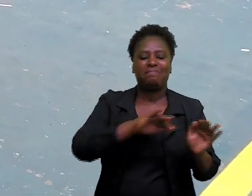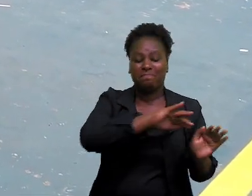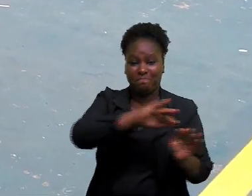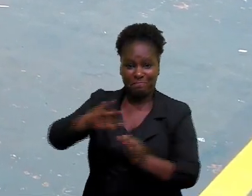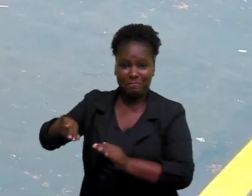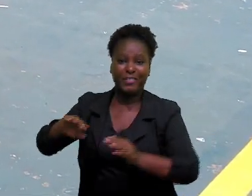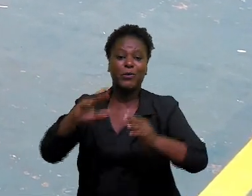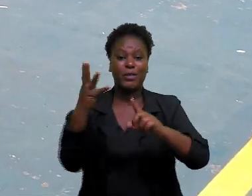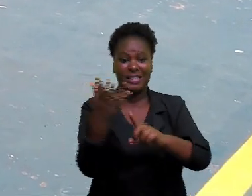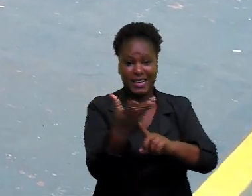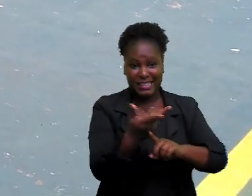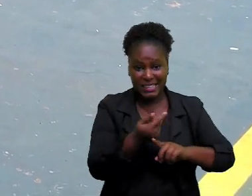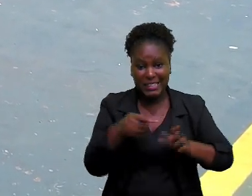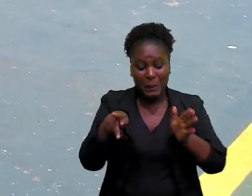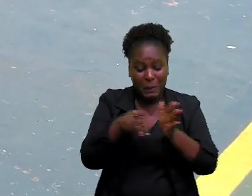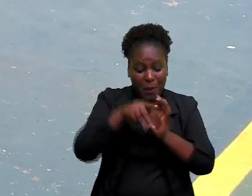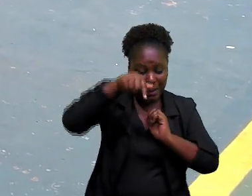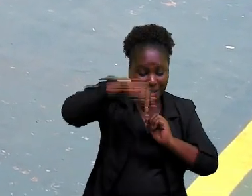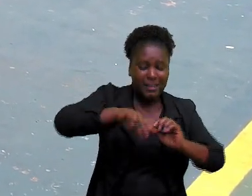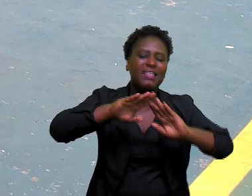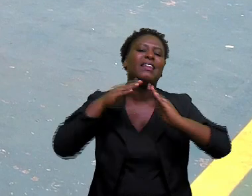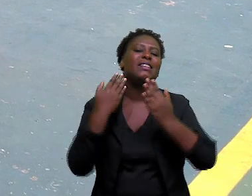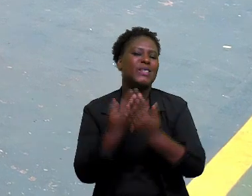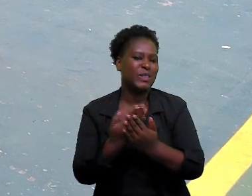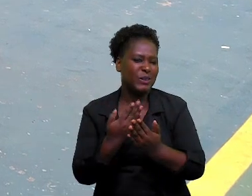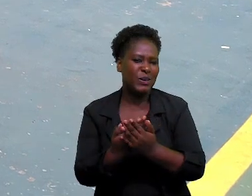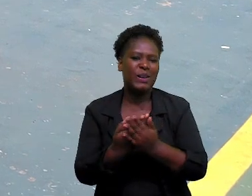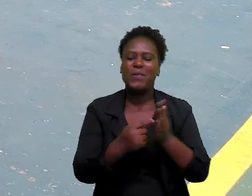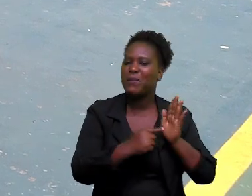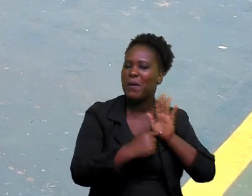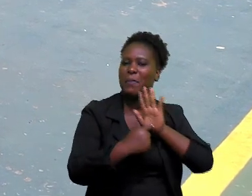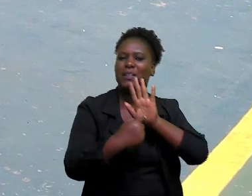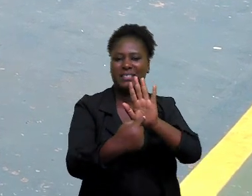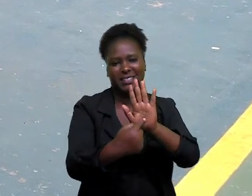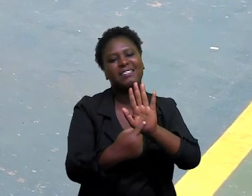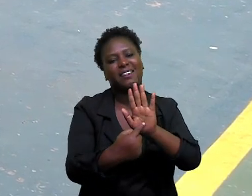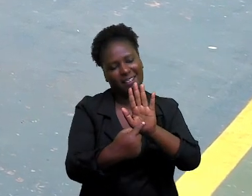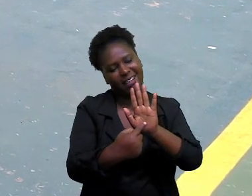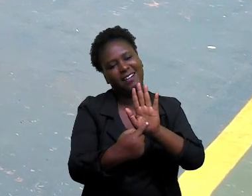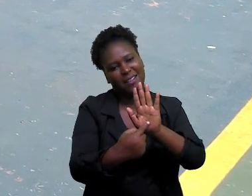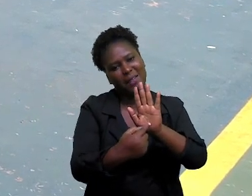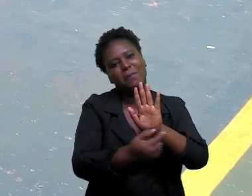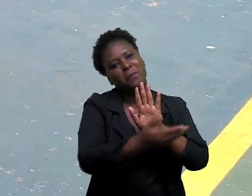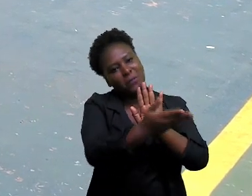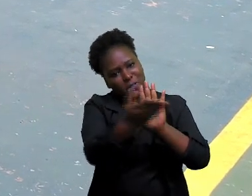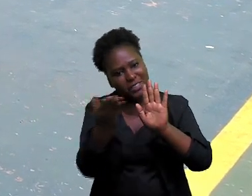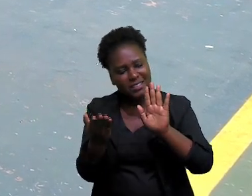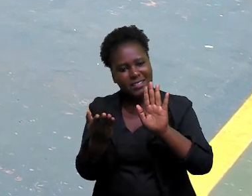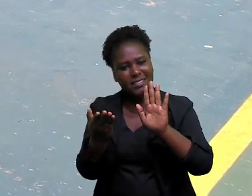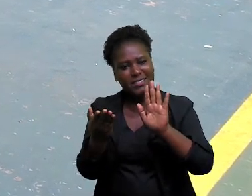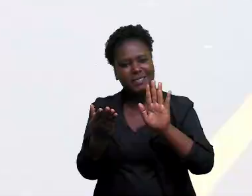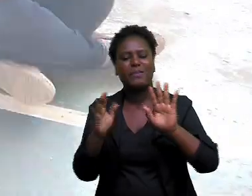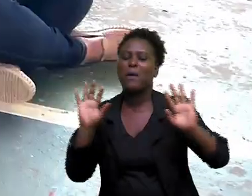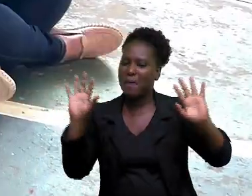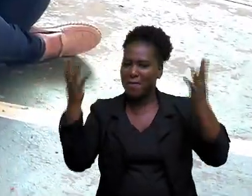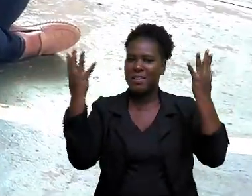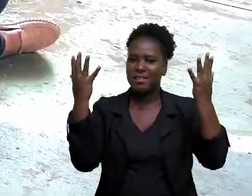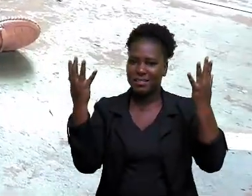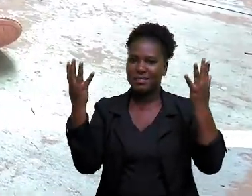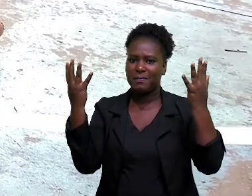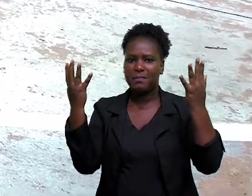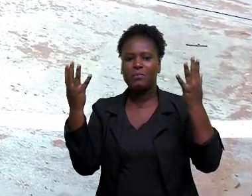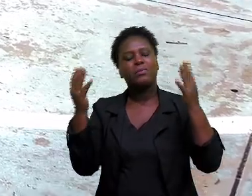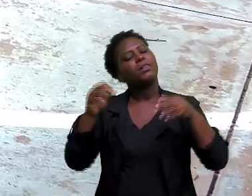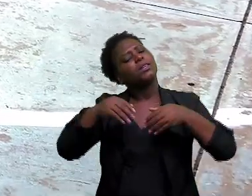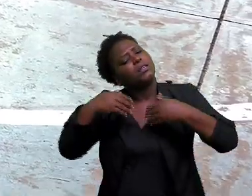ano trarão uma grande apresentação para vocês em comemoração ao Dia Internacional da Dança.